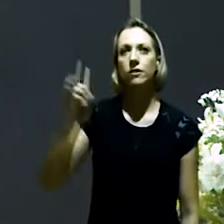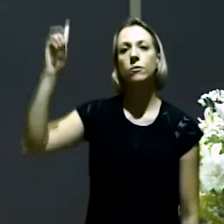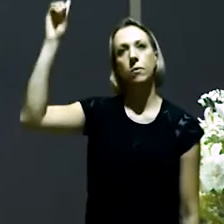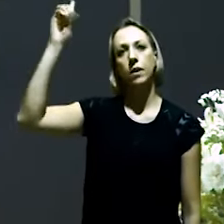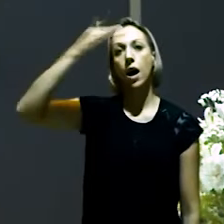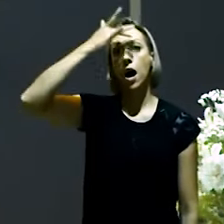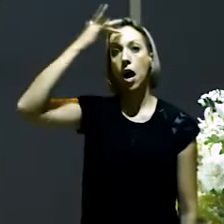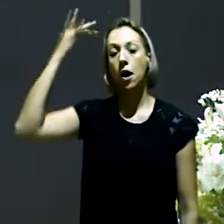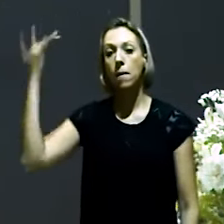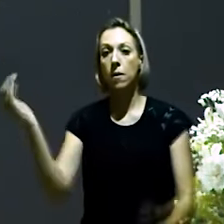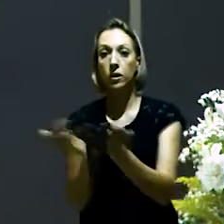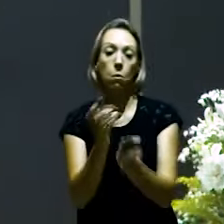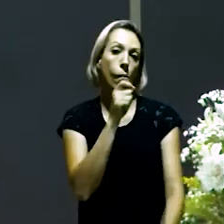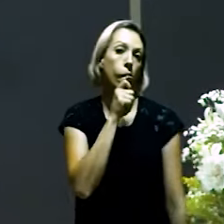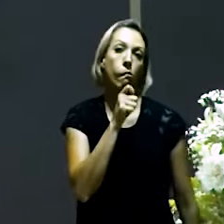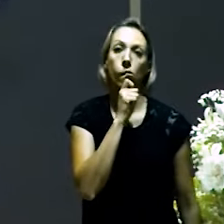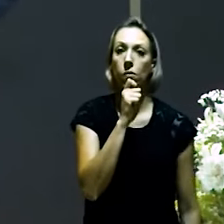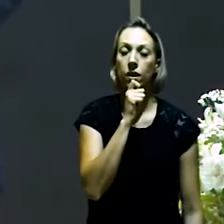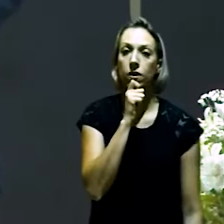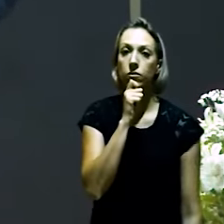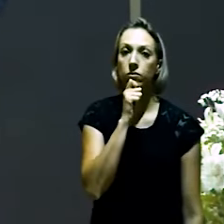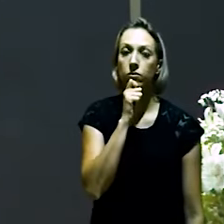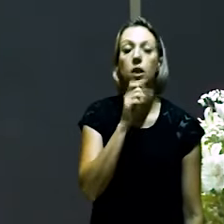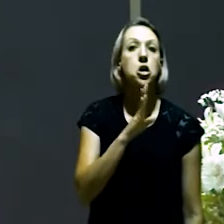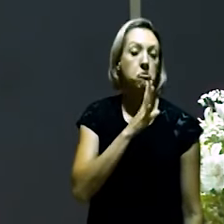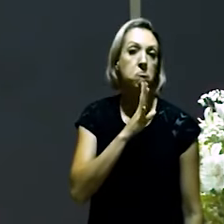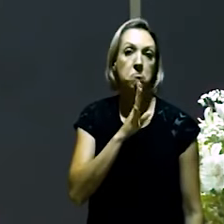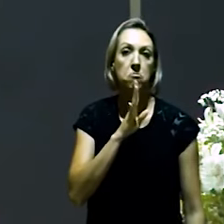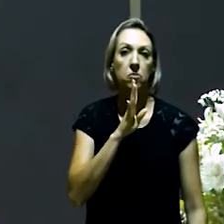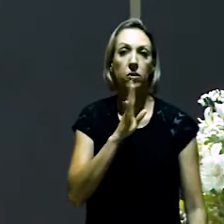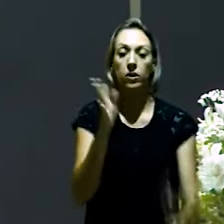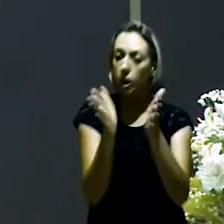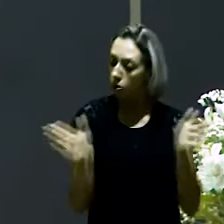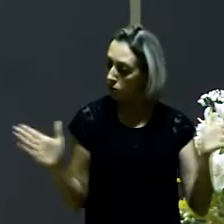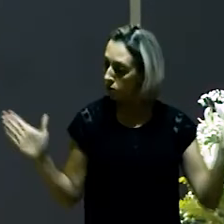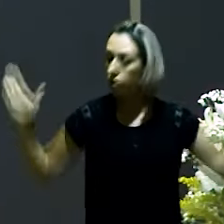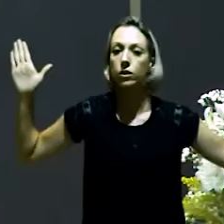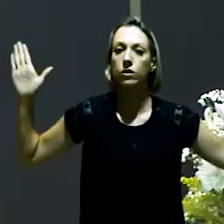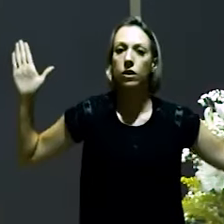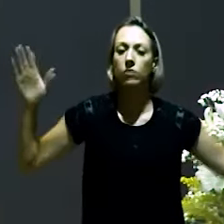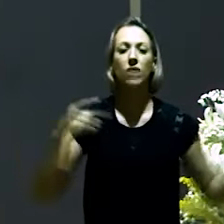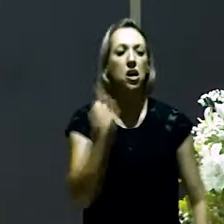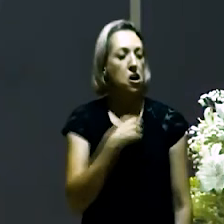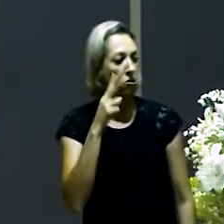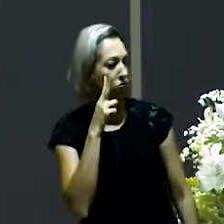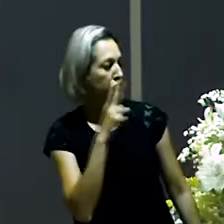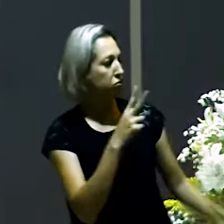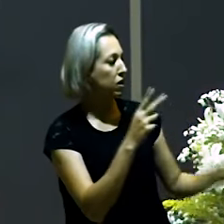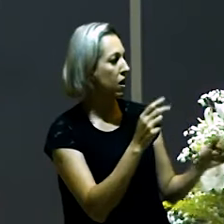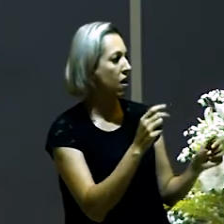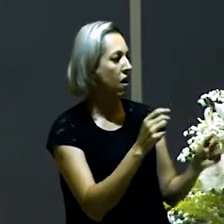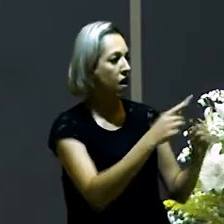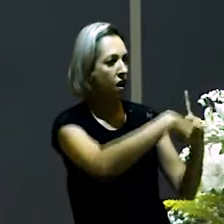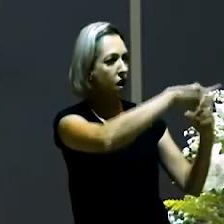têm determinado grau de visão acerca da cruz. E quando nós olhamos para a cruz ou pensamos na cruz, muita coisa